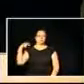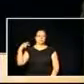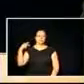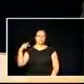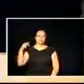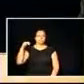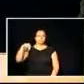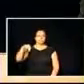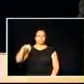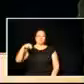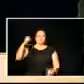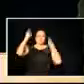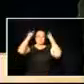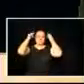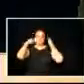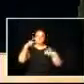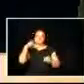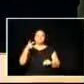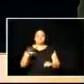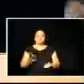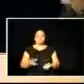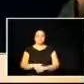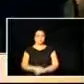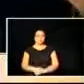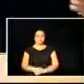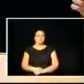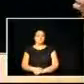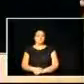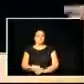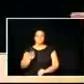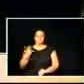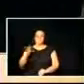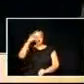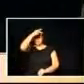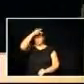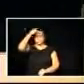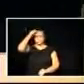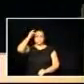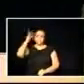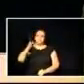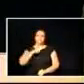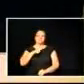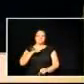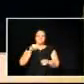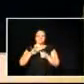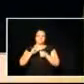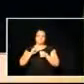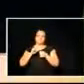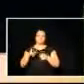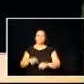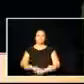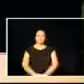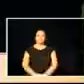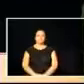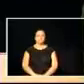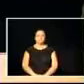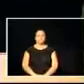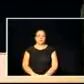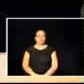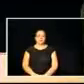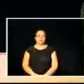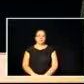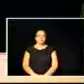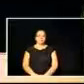Então só tem um que pode executar essas ações no que diz respeito ao gasto orçamentário do município, que é o prefeito. Nós não